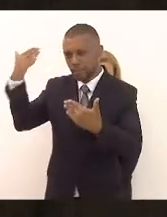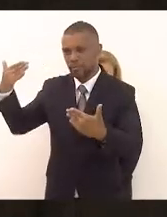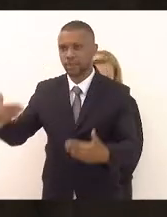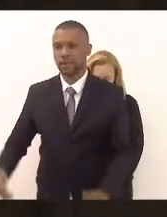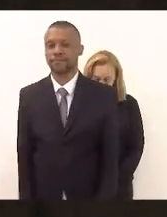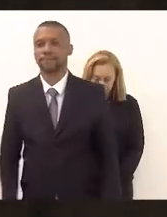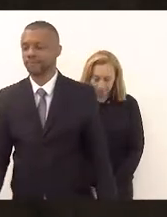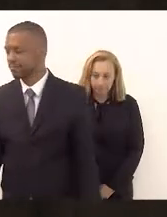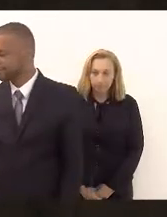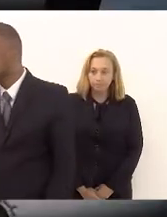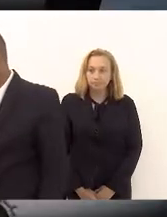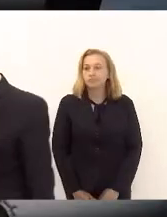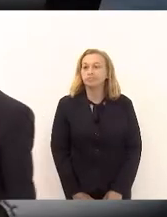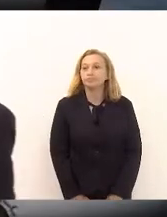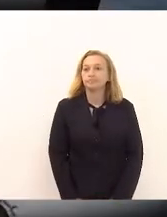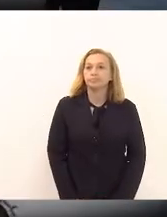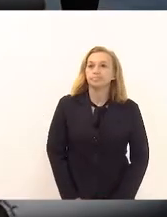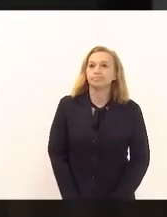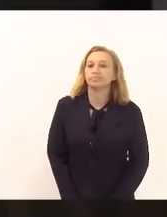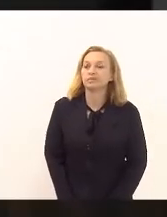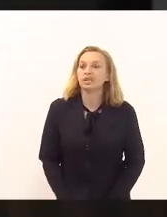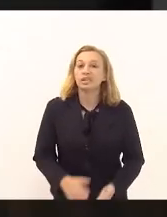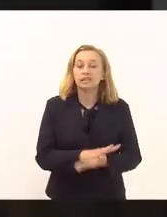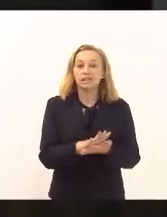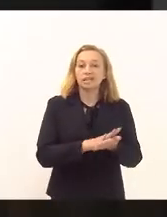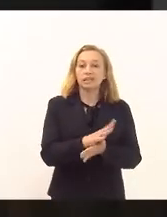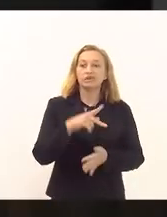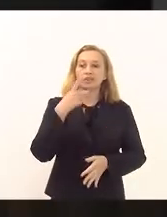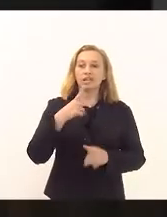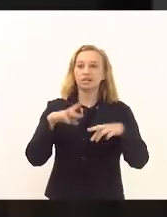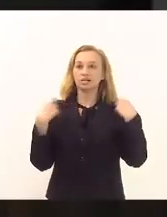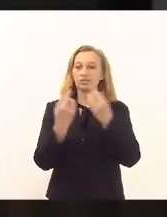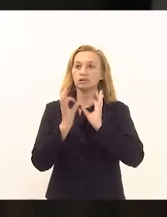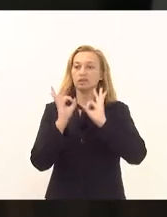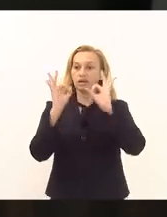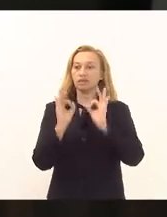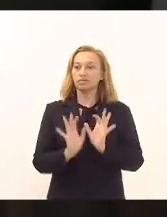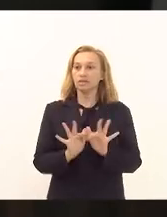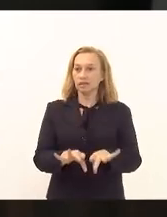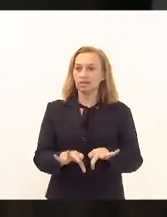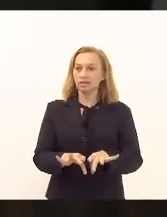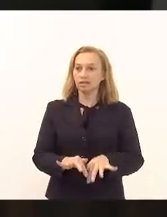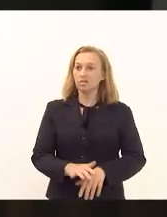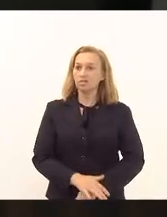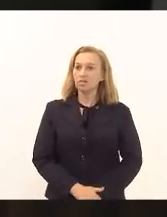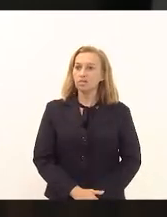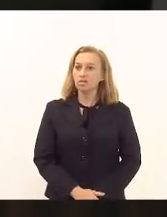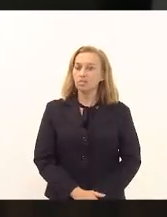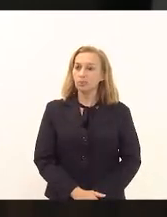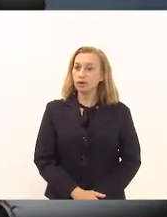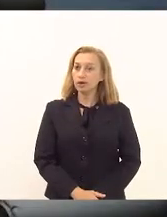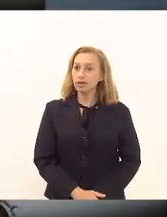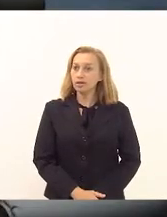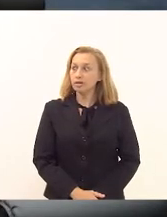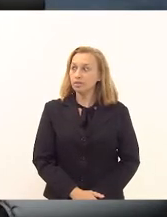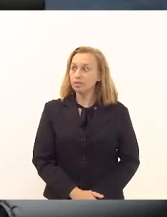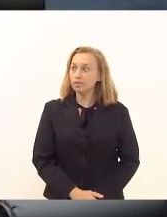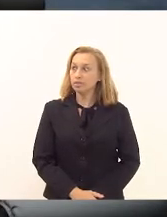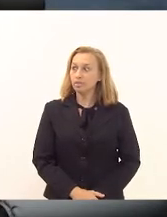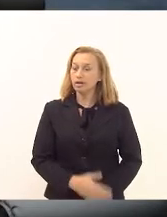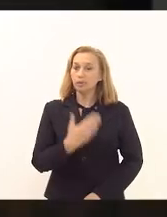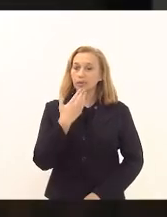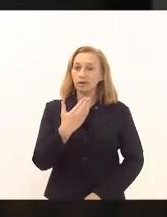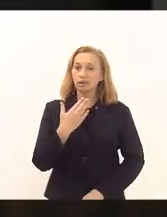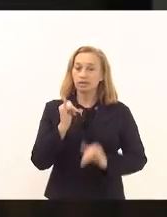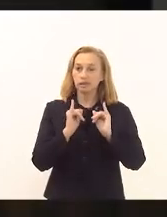Então era isso, senhor presidente. Muito obrigado. Nada mais a tratar na sessão ordinária, mesmo está encerrada. Eu pedi para declarar o voto, esqueci, meu então, presidente.